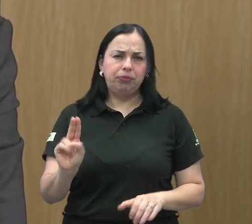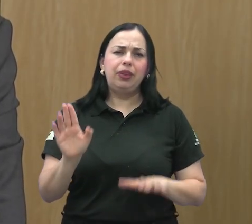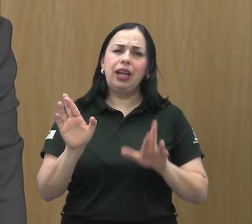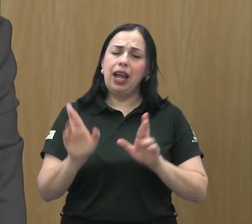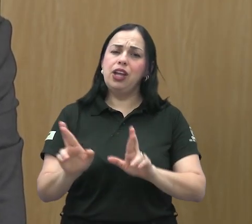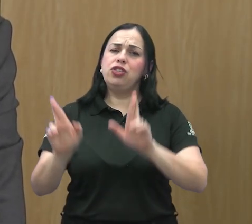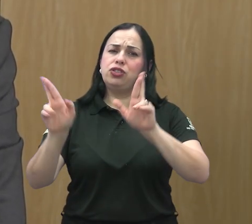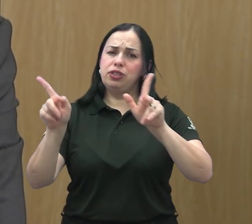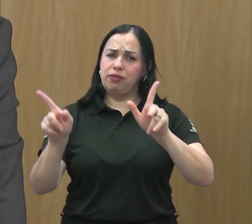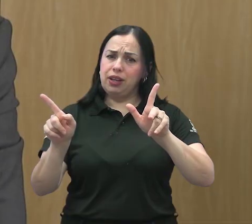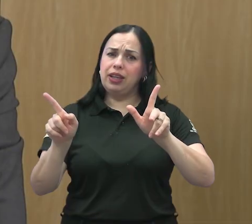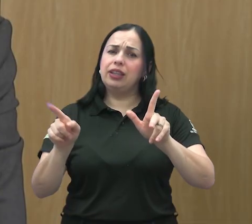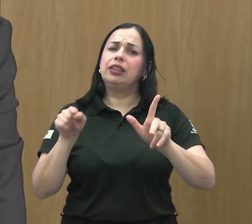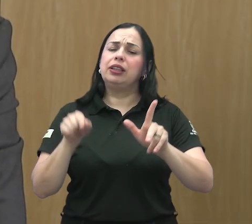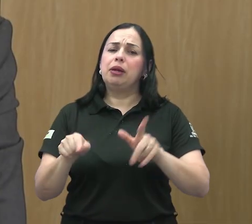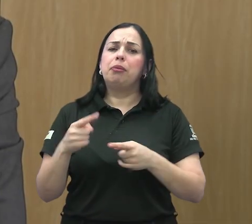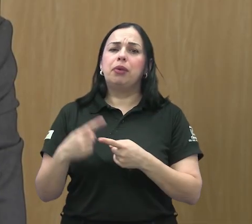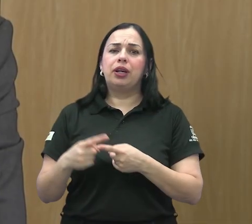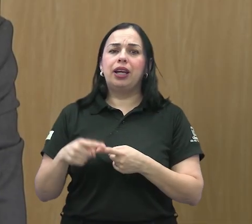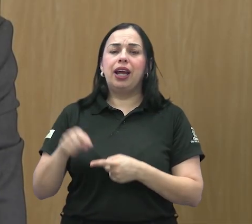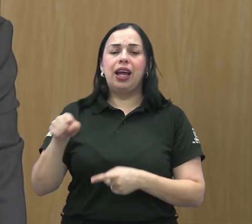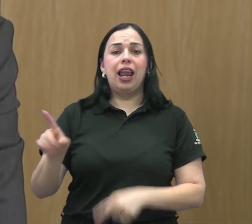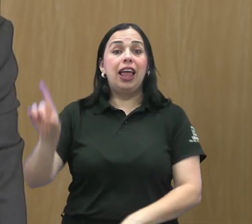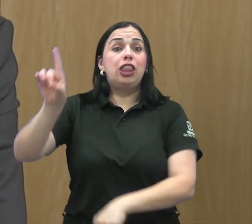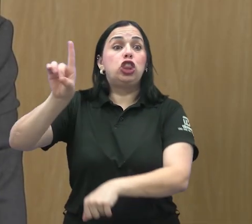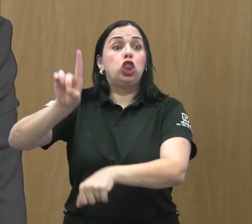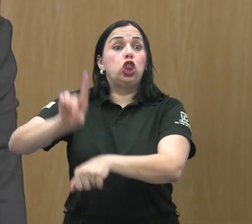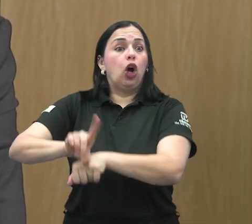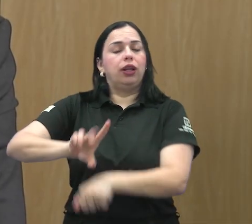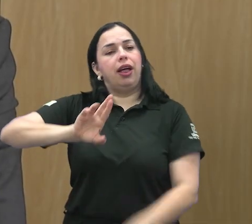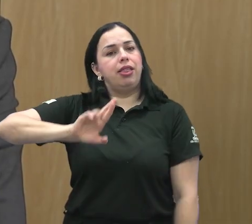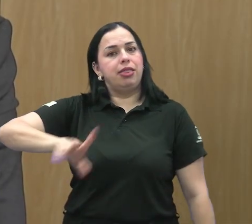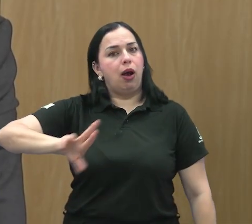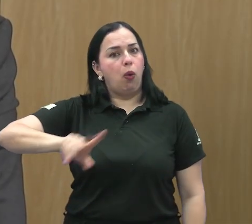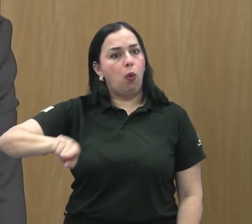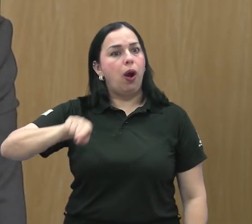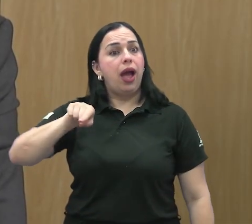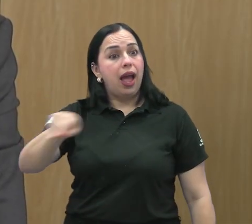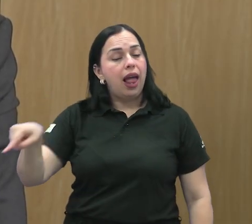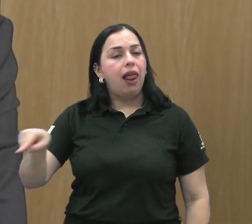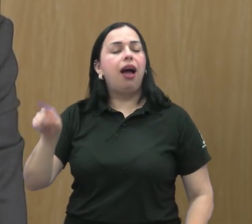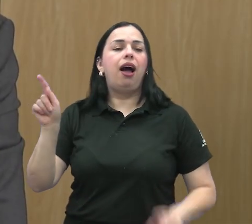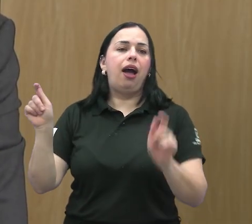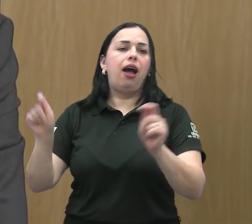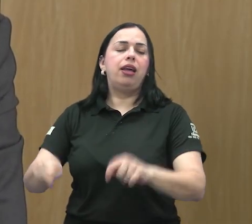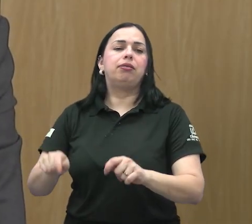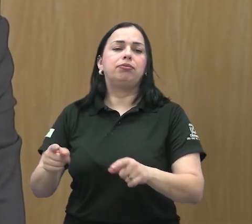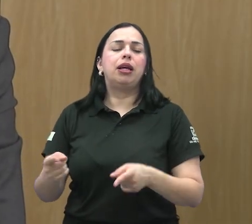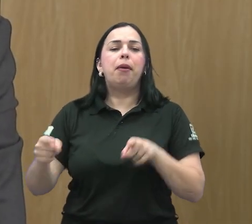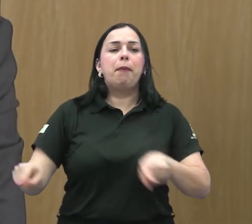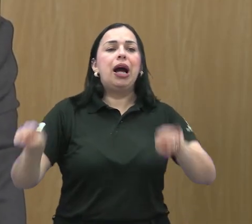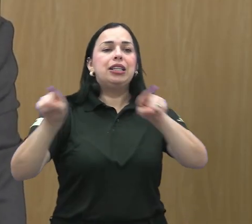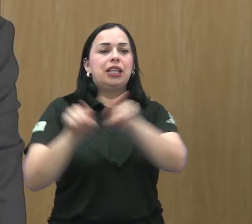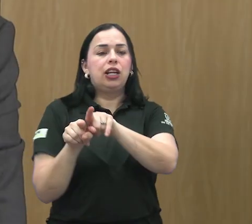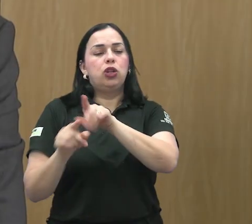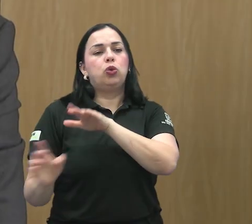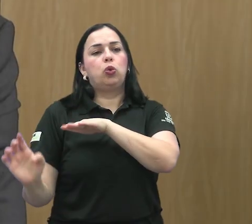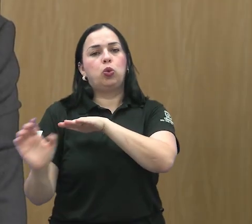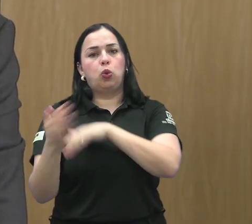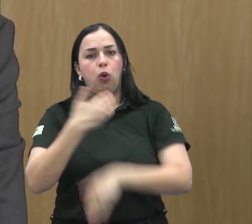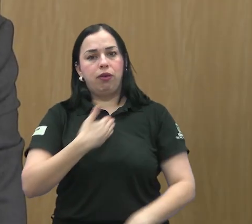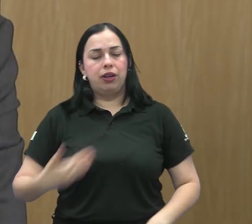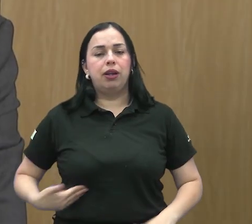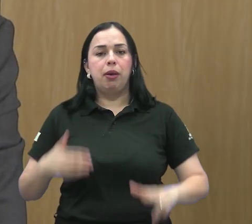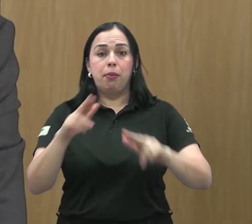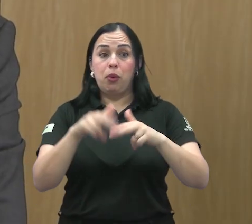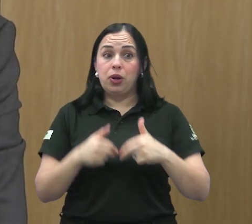uma distinção muito importante porque elas nunca vão deixar de ser serviços públicos. Então, há uma série